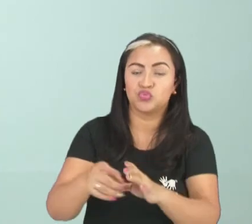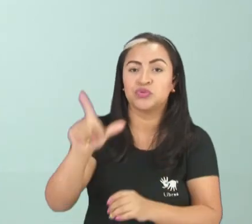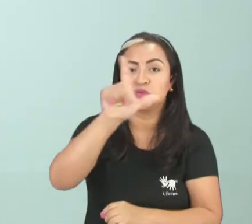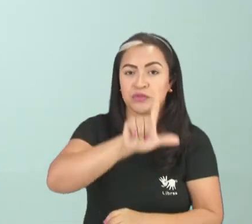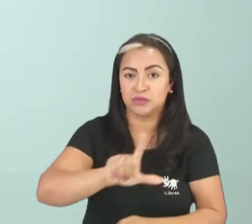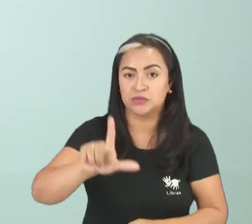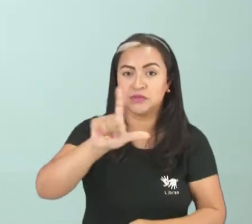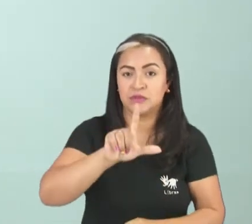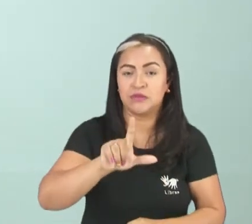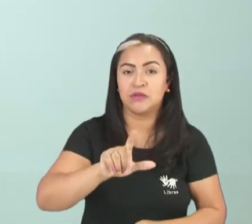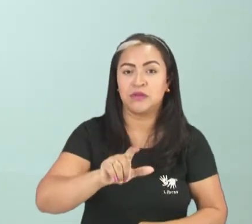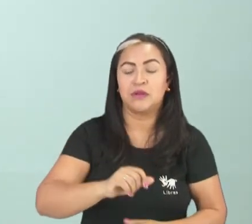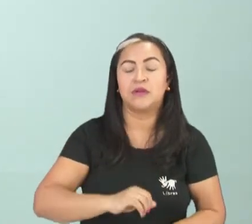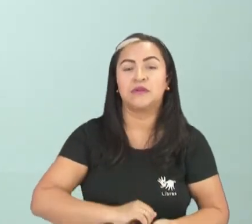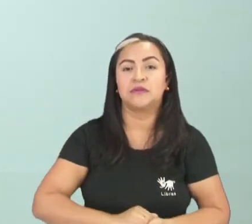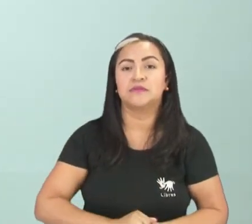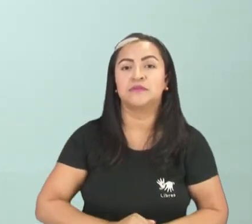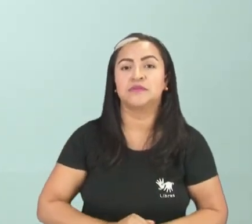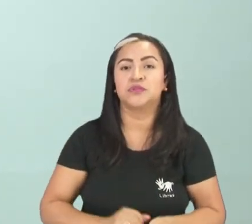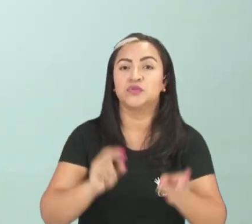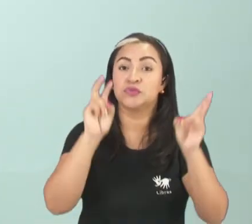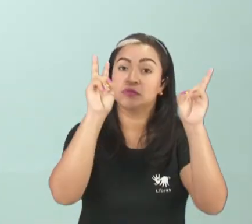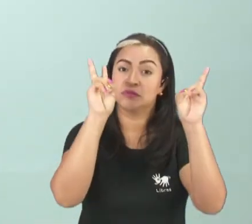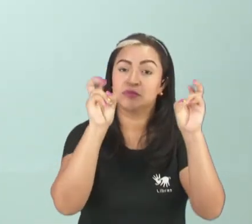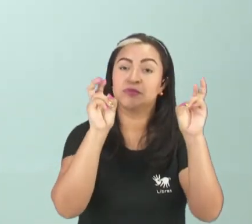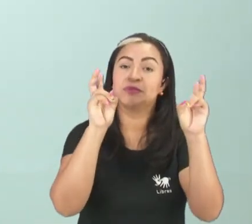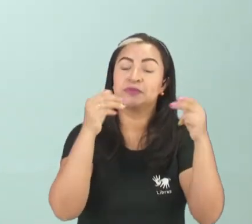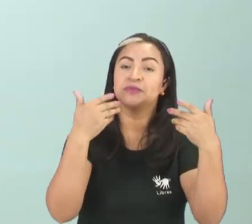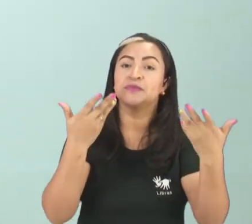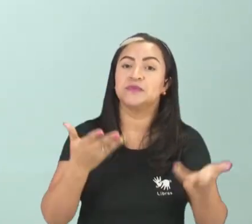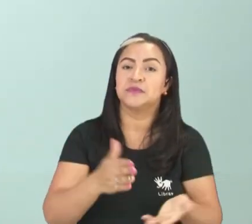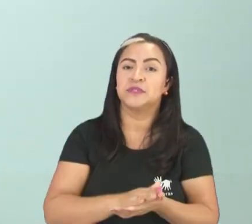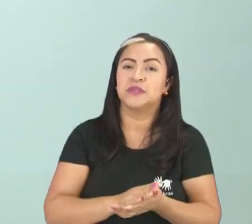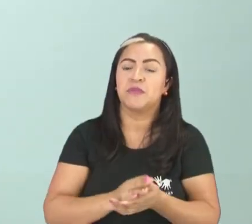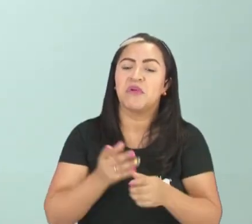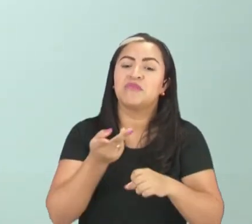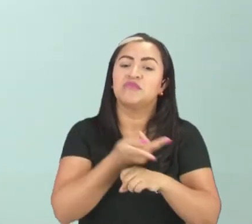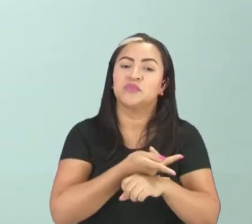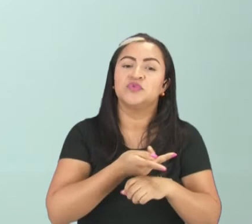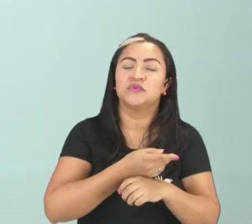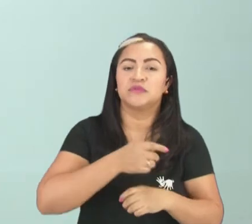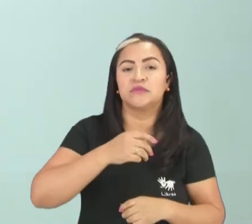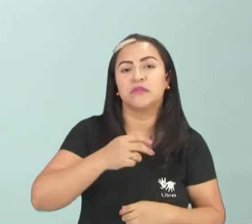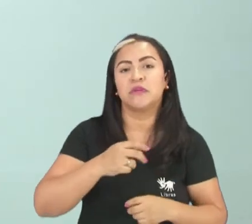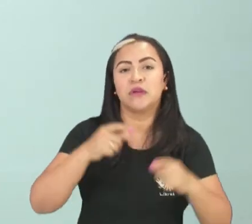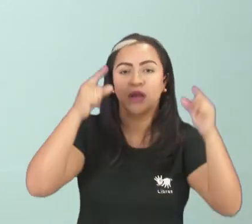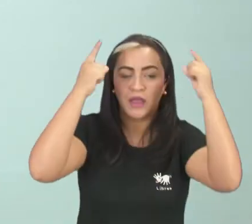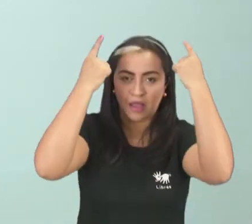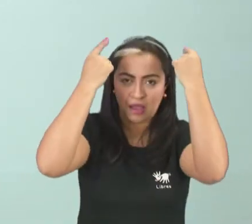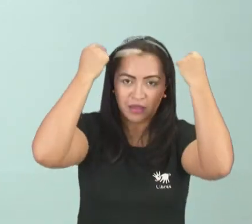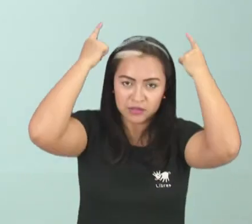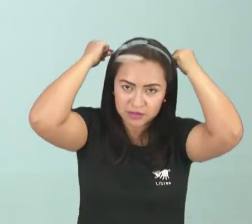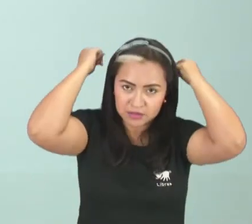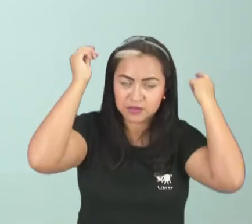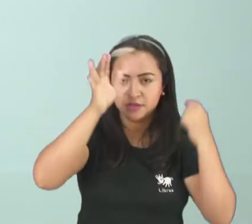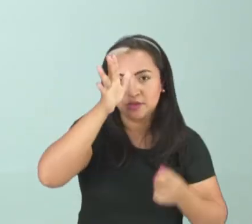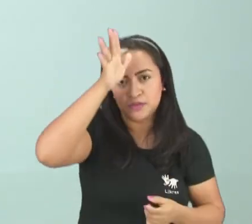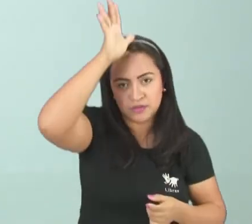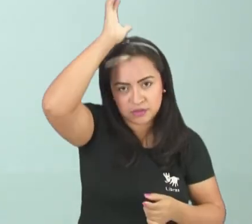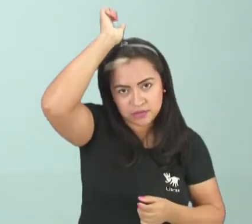os clássicos, tratando ali do lado, buscando ali a antiga Grécia, a antiga Roma,